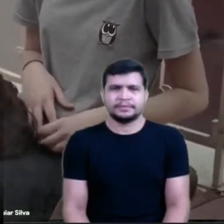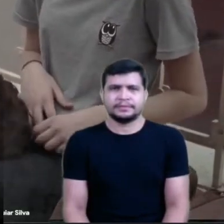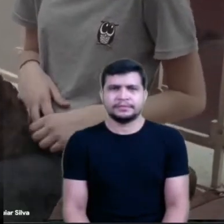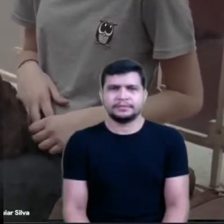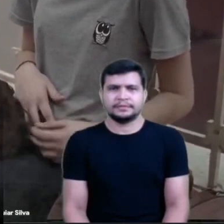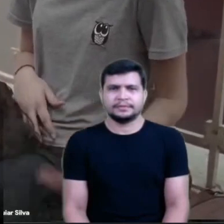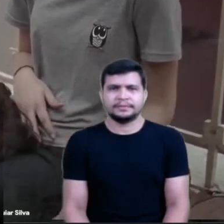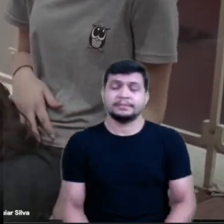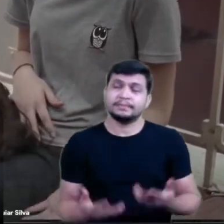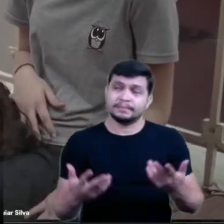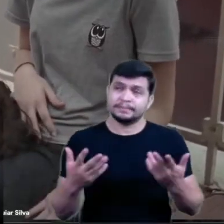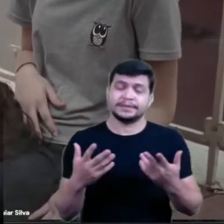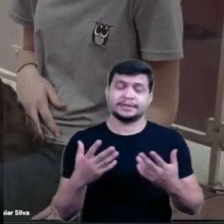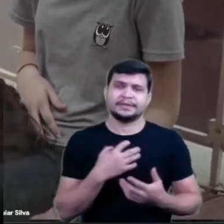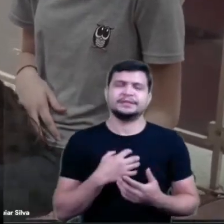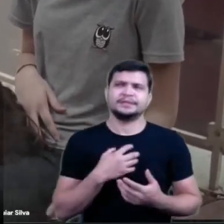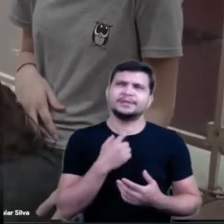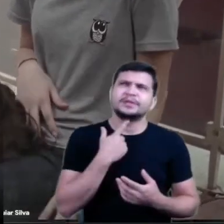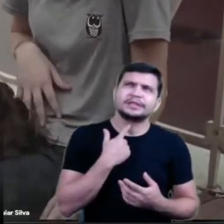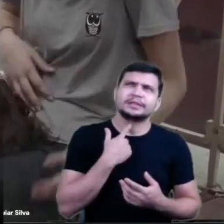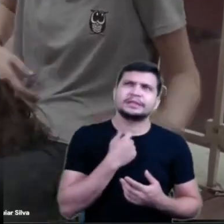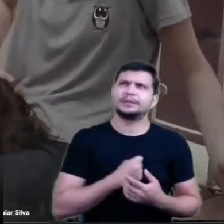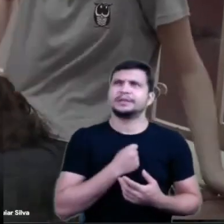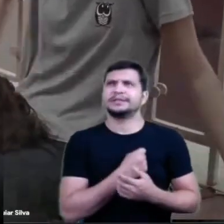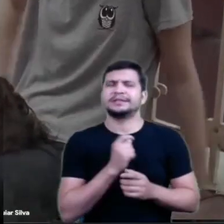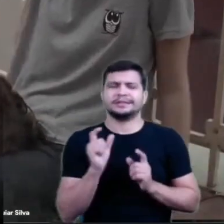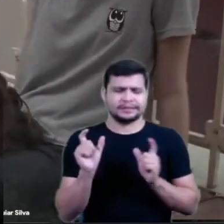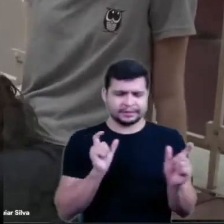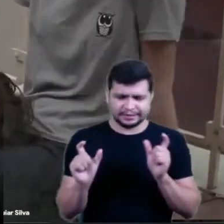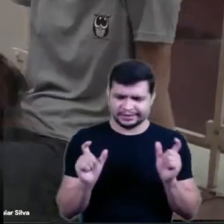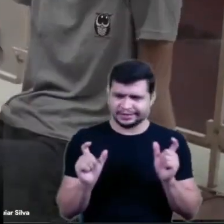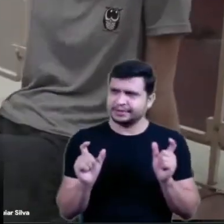É vontade, Gi. Não é saudade? Óbvio que não.